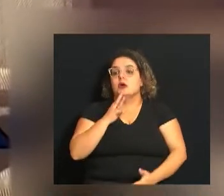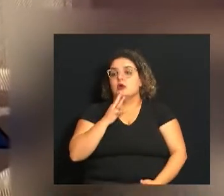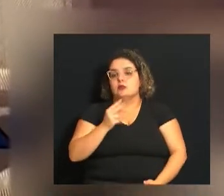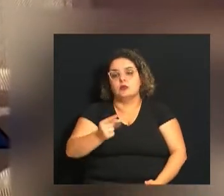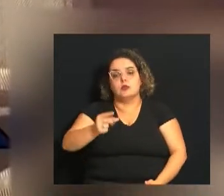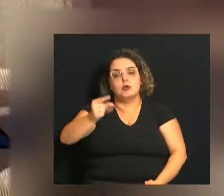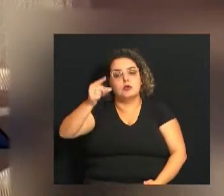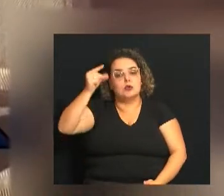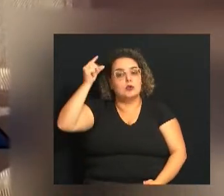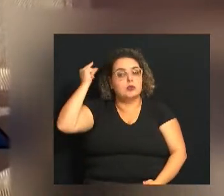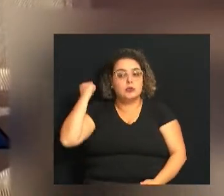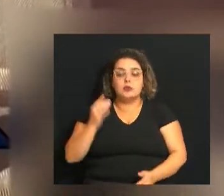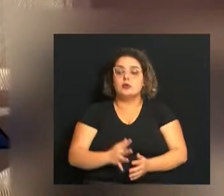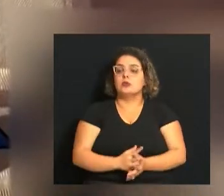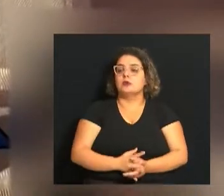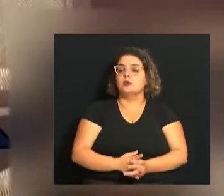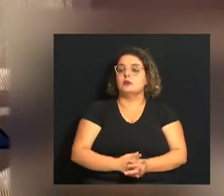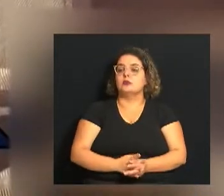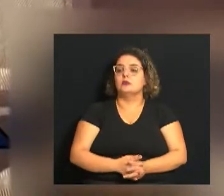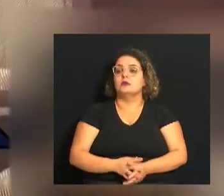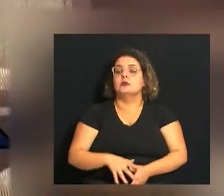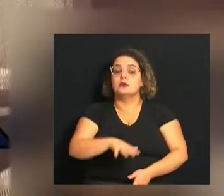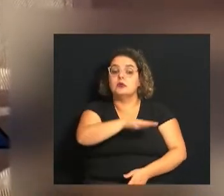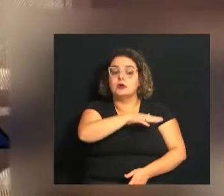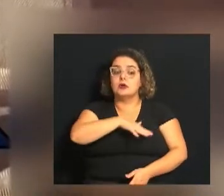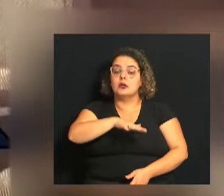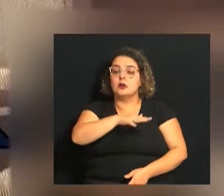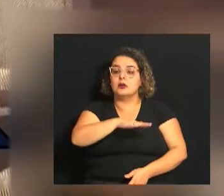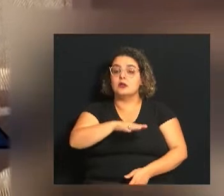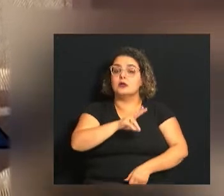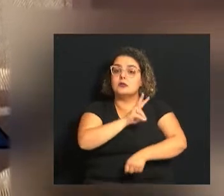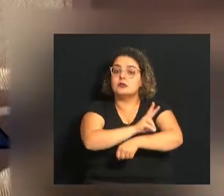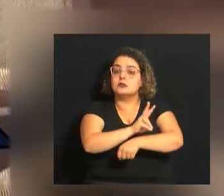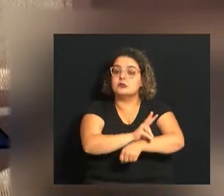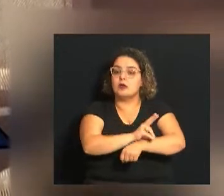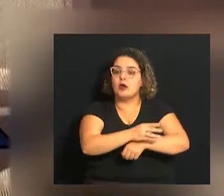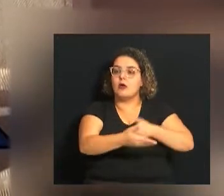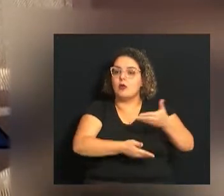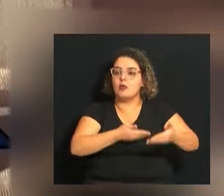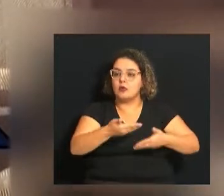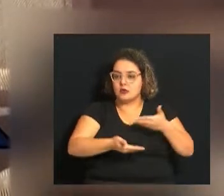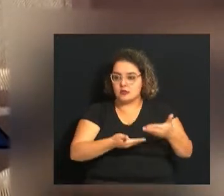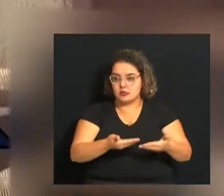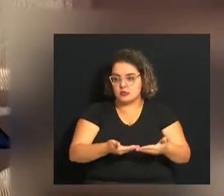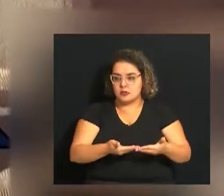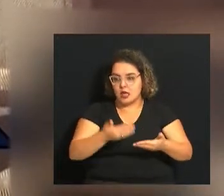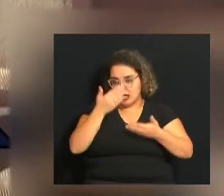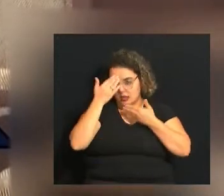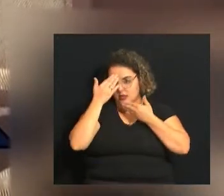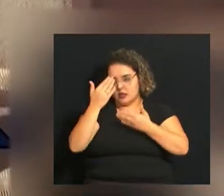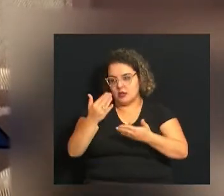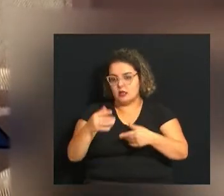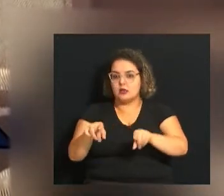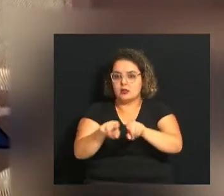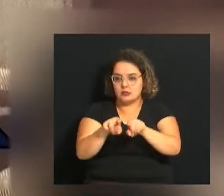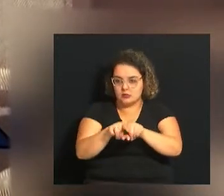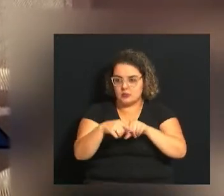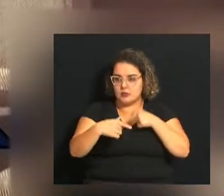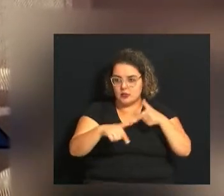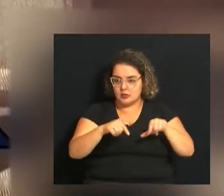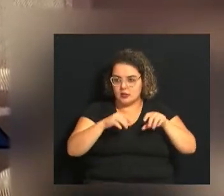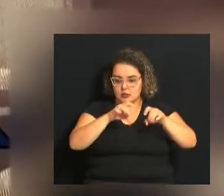tempo, e elas estão preservadas, graças também ao trabalho da